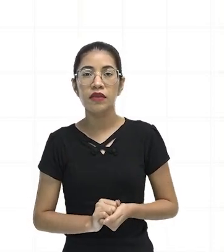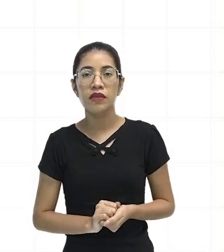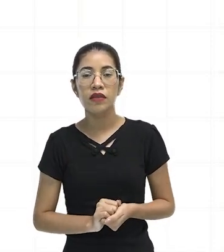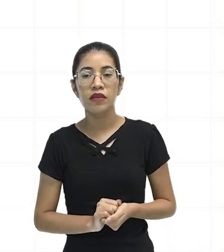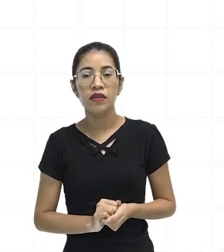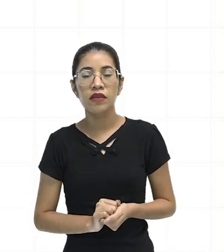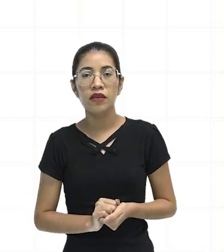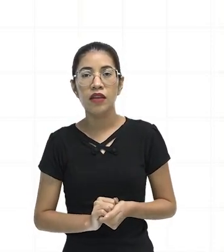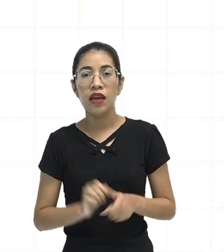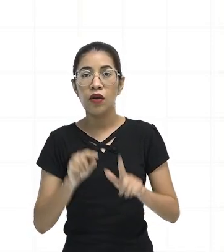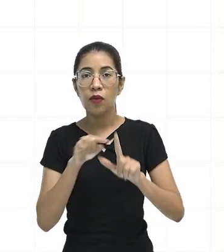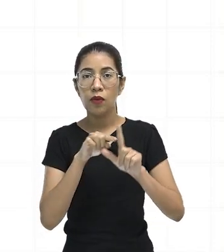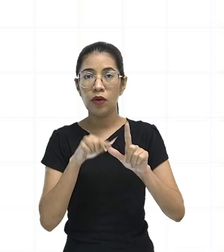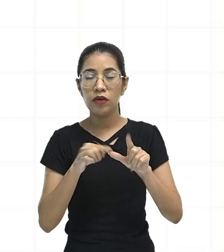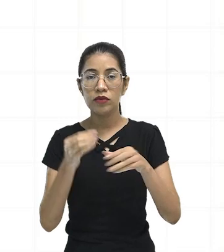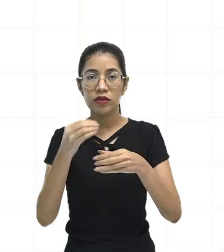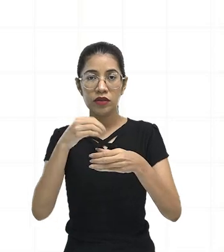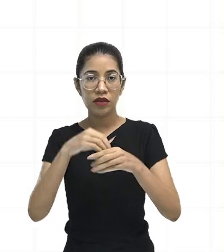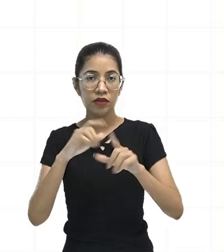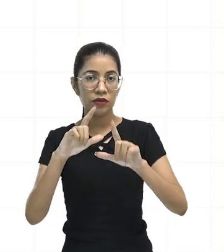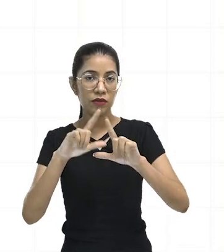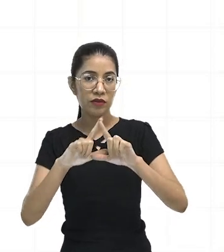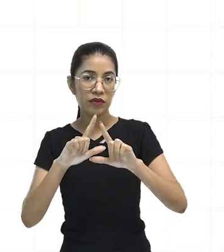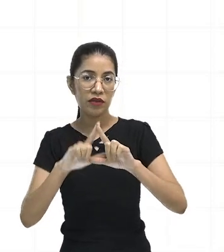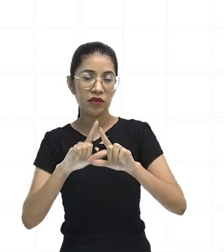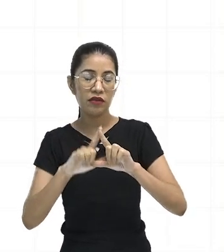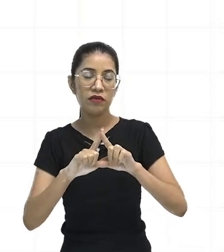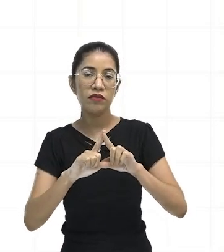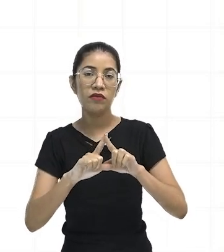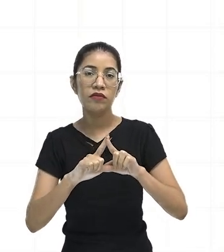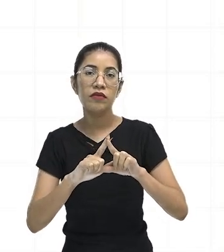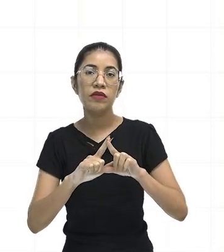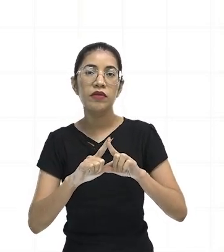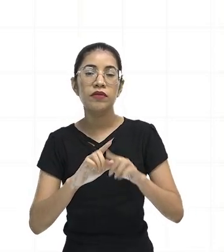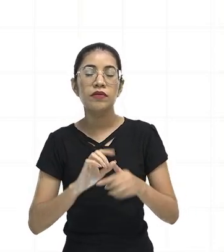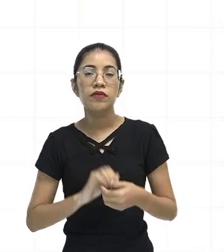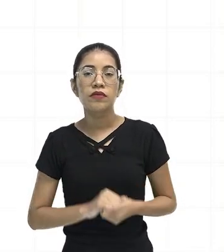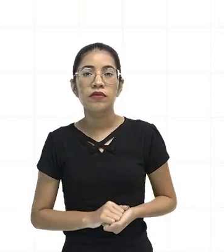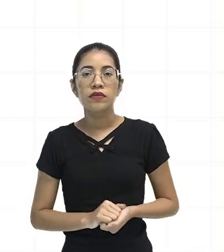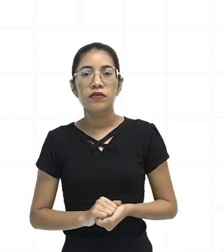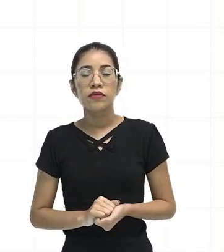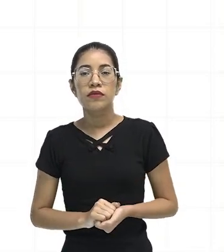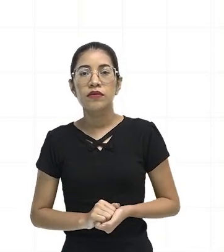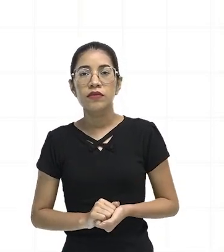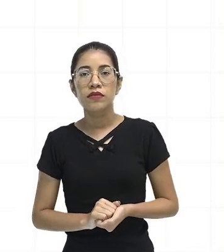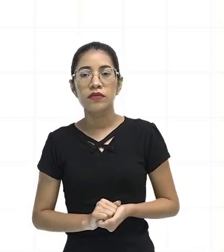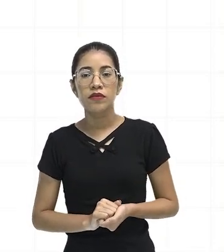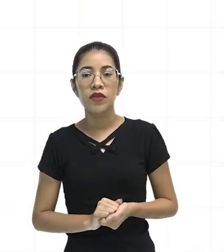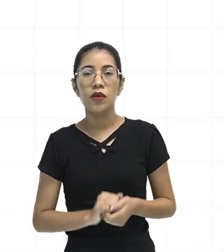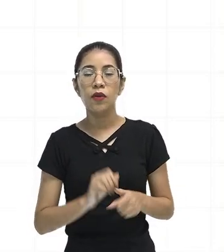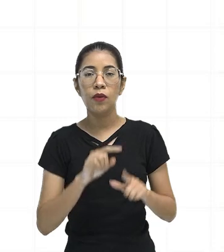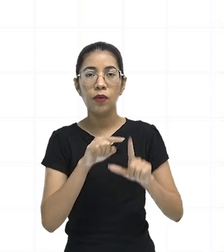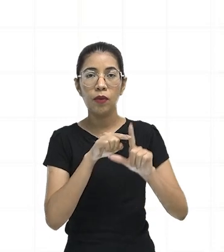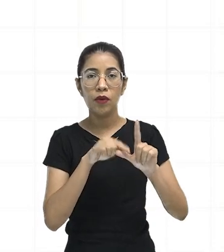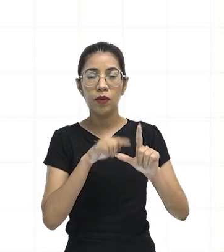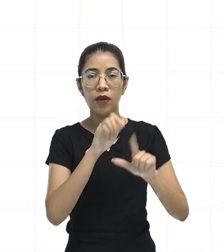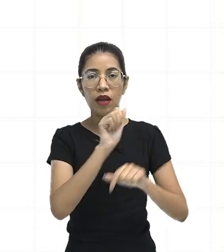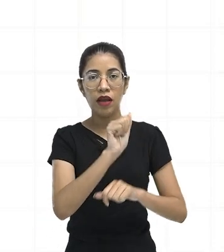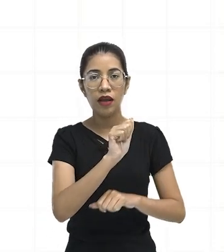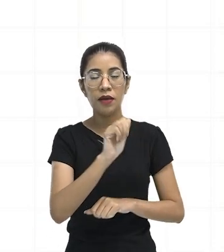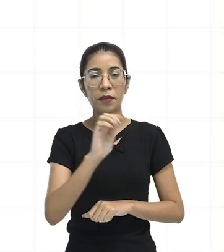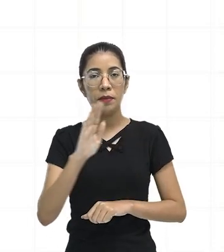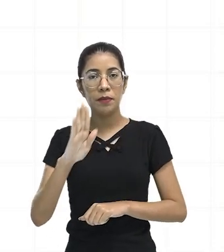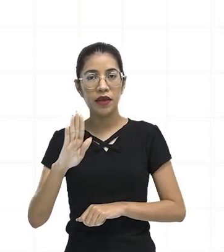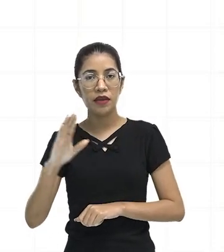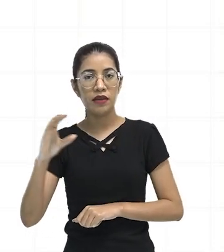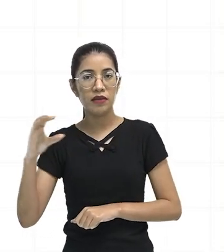valores dos ângulos internos, tá? Foram esses valores que a gente destacou aqui, ó. Eu chamei de ângulo A, de ângulo B